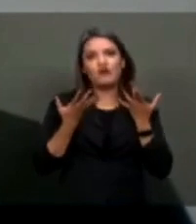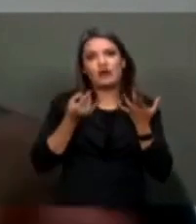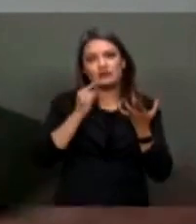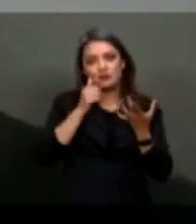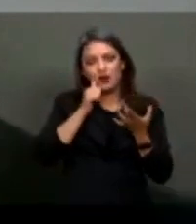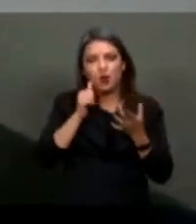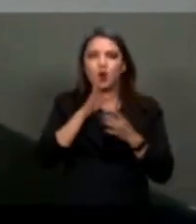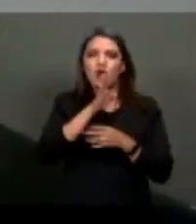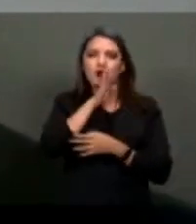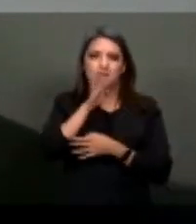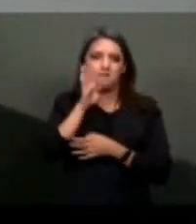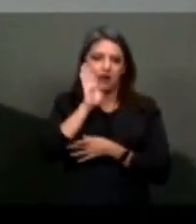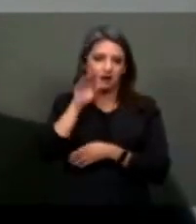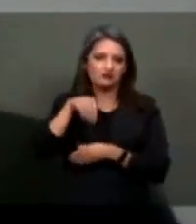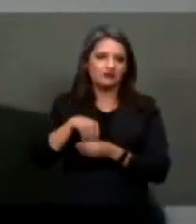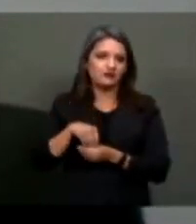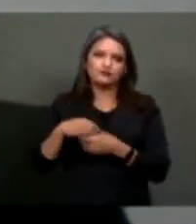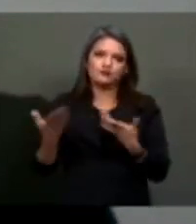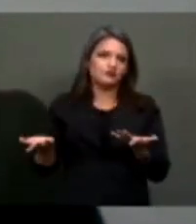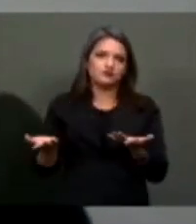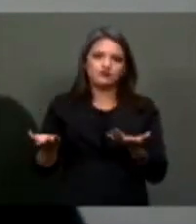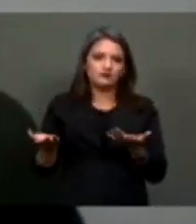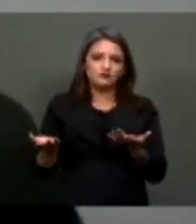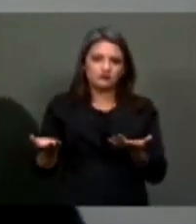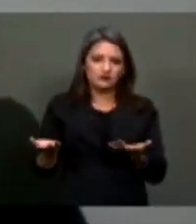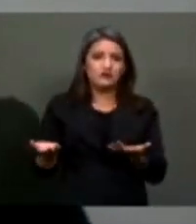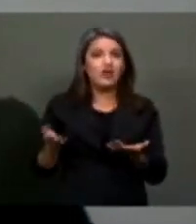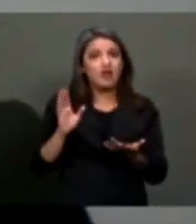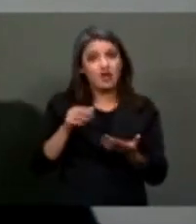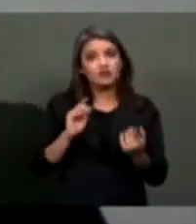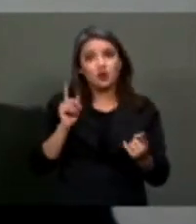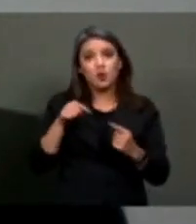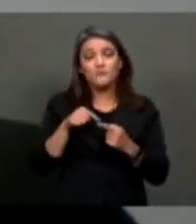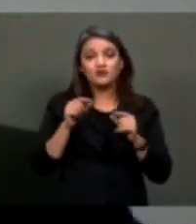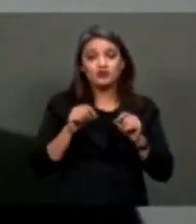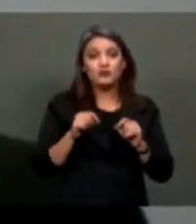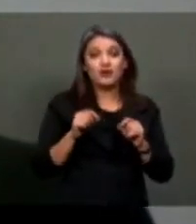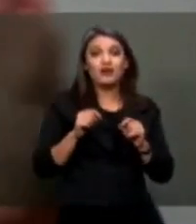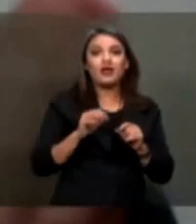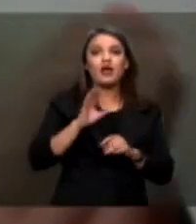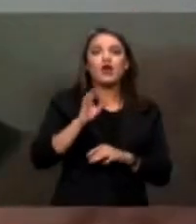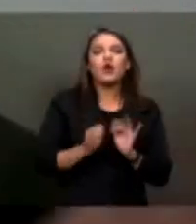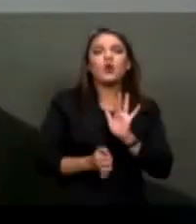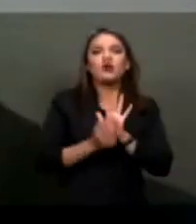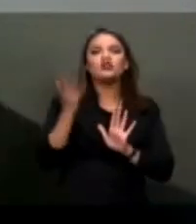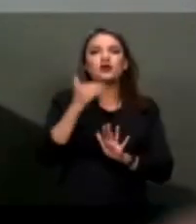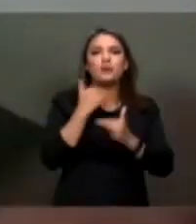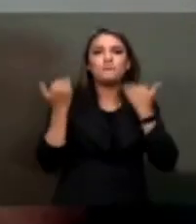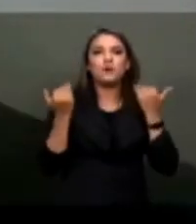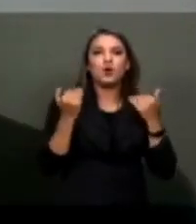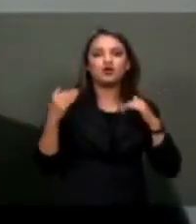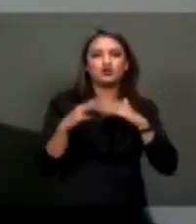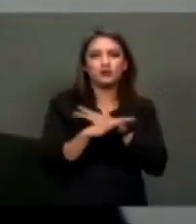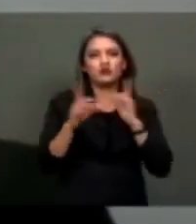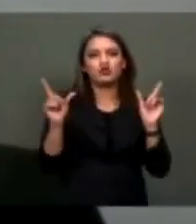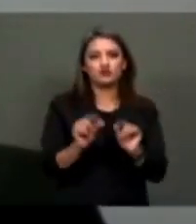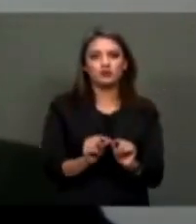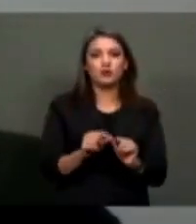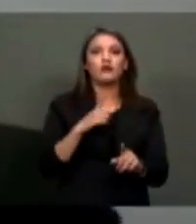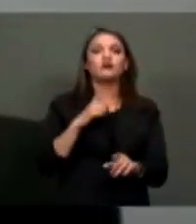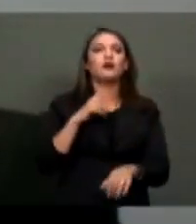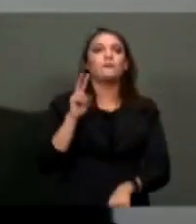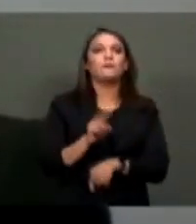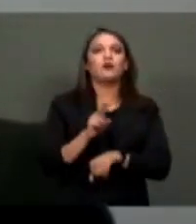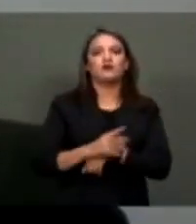a e negativo para diminuir as taxas de mortalidade no trânsito e Por conseguinte proteger a